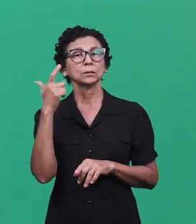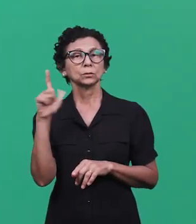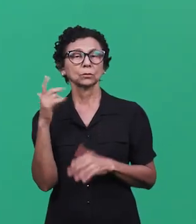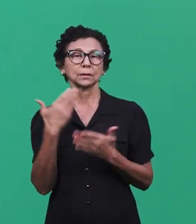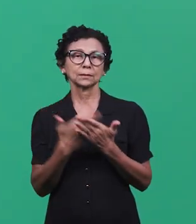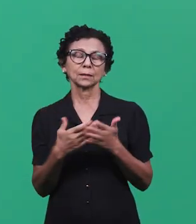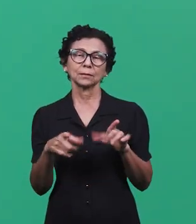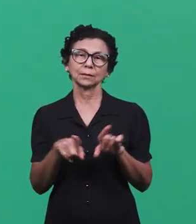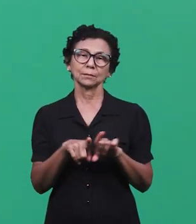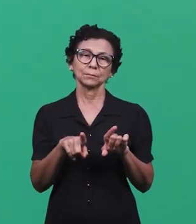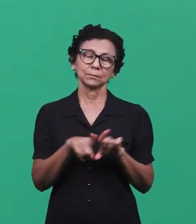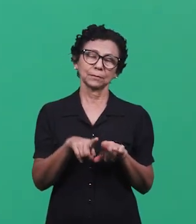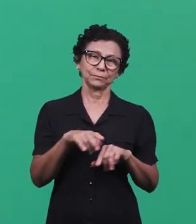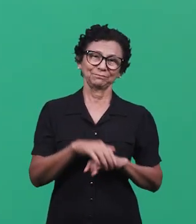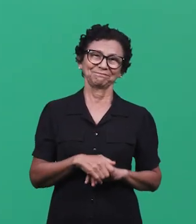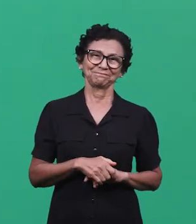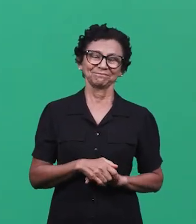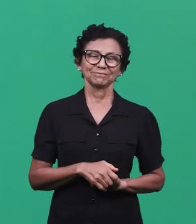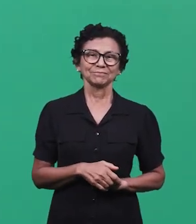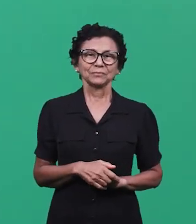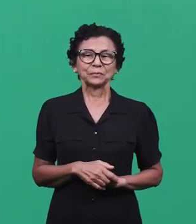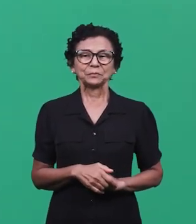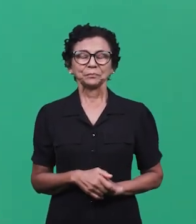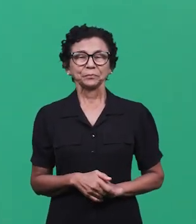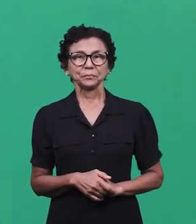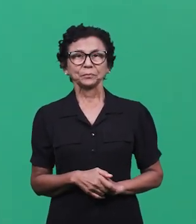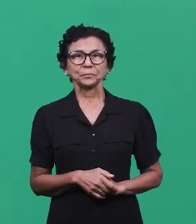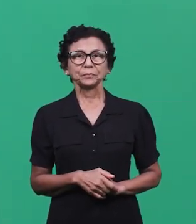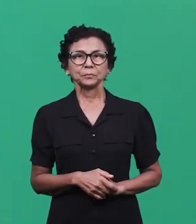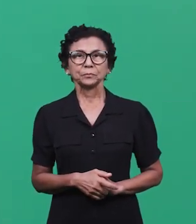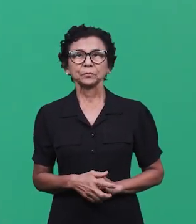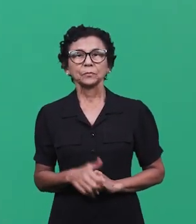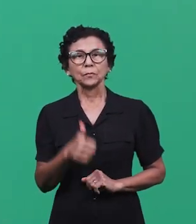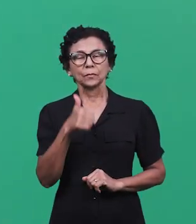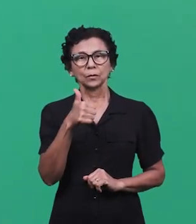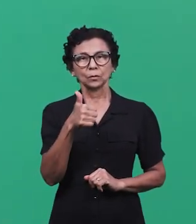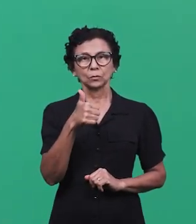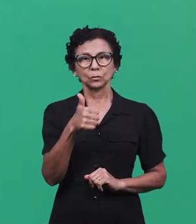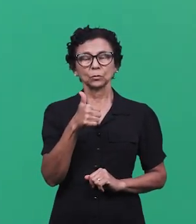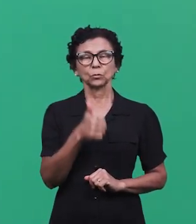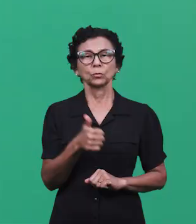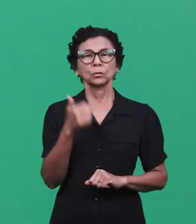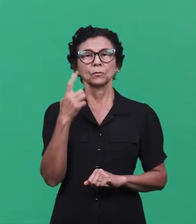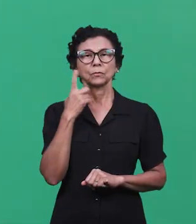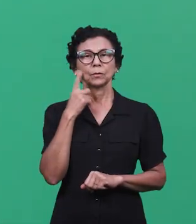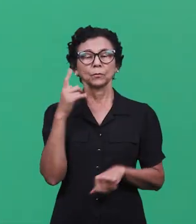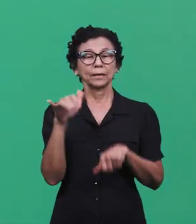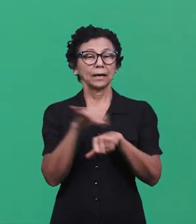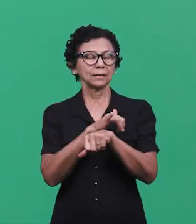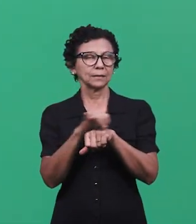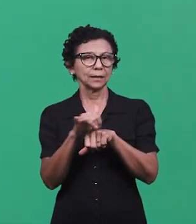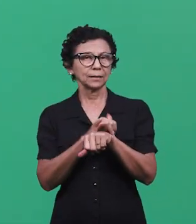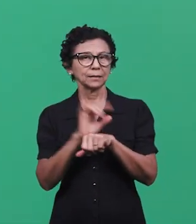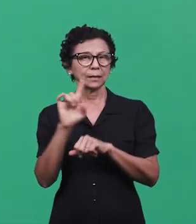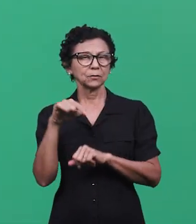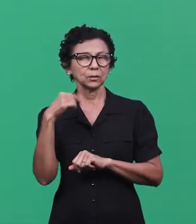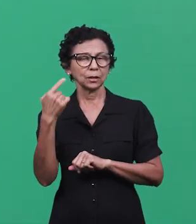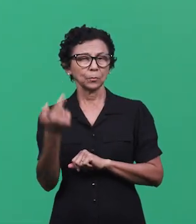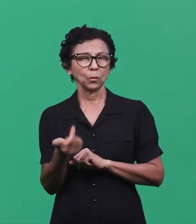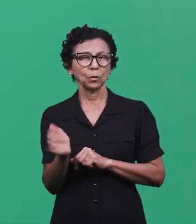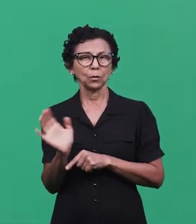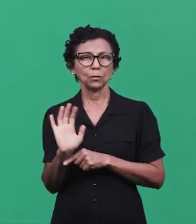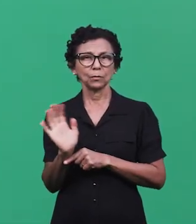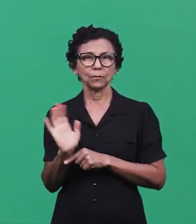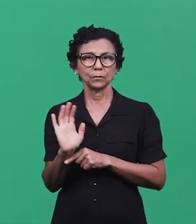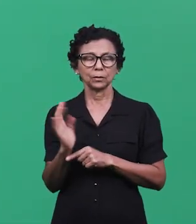Então, vou mostrar primeiro, né, o recurso e depois fazer um trechinho da aula, um recorte da